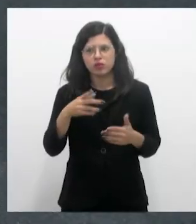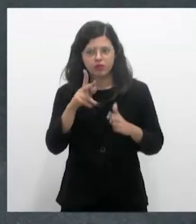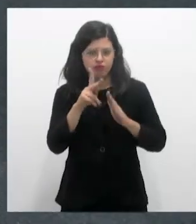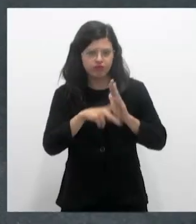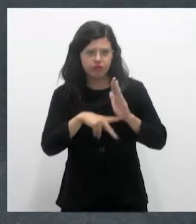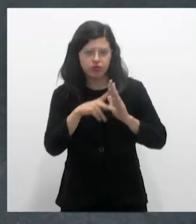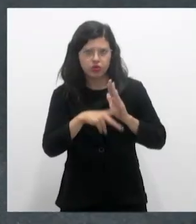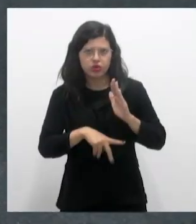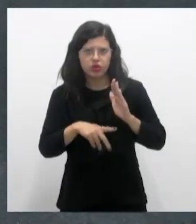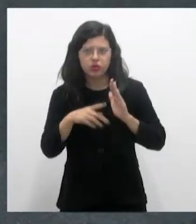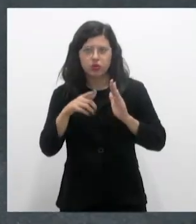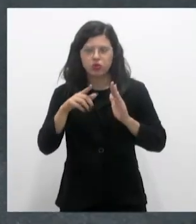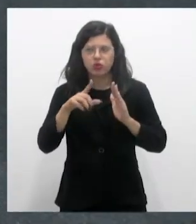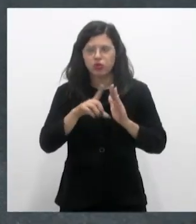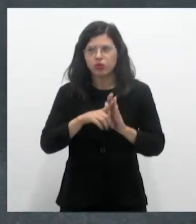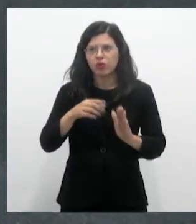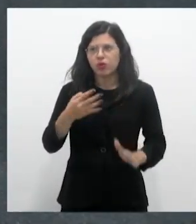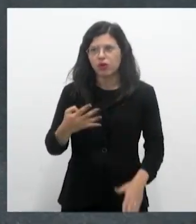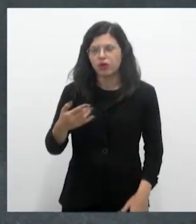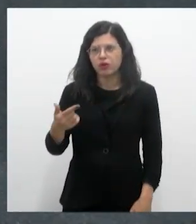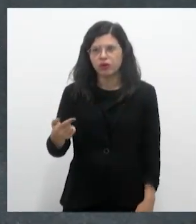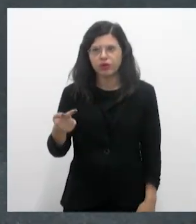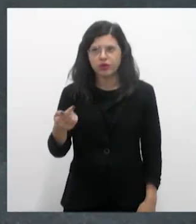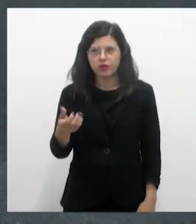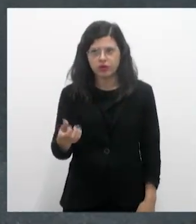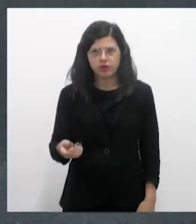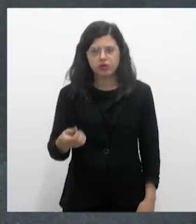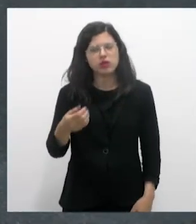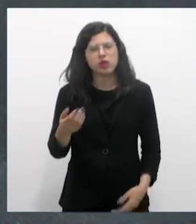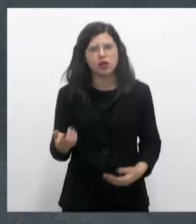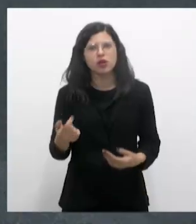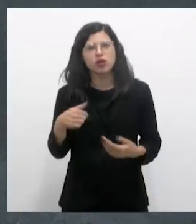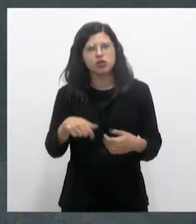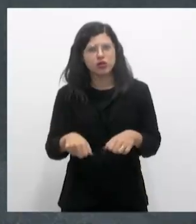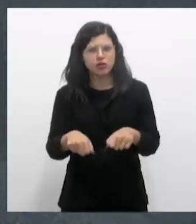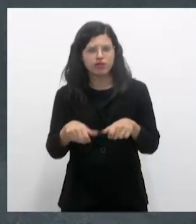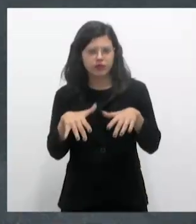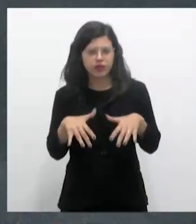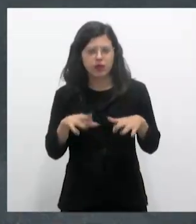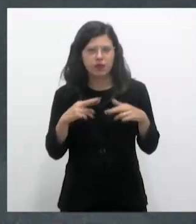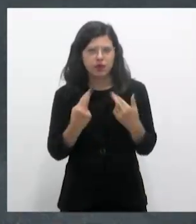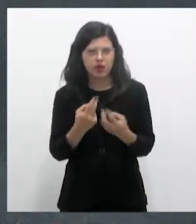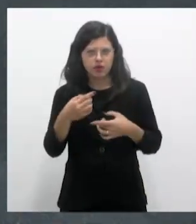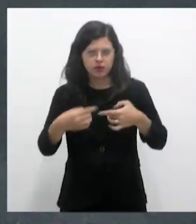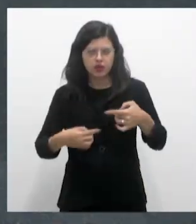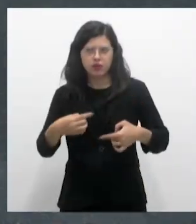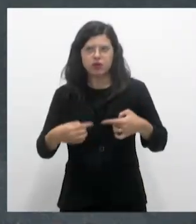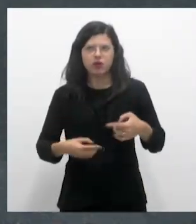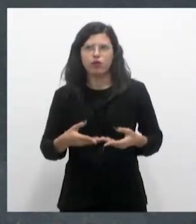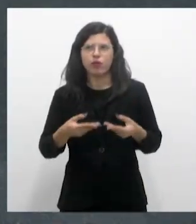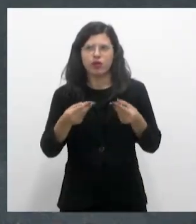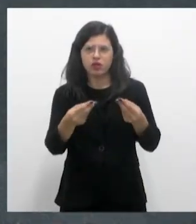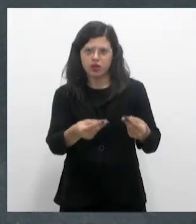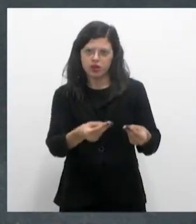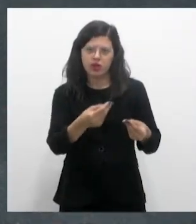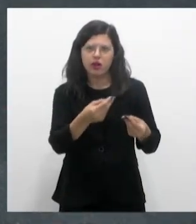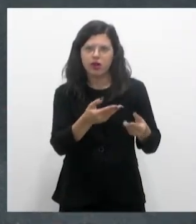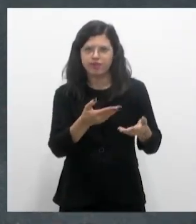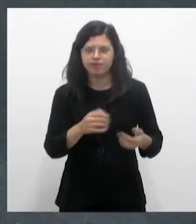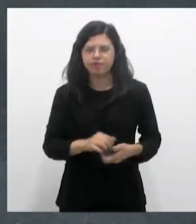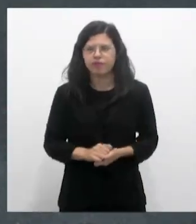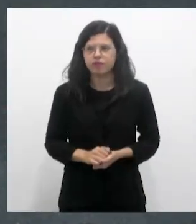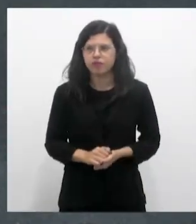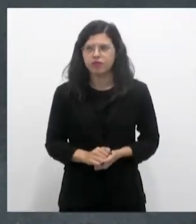discussão, o PL 4276 de 2024, que eu vou entregar nas mãos de Vossa